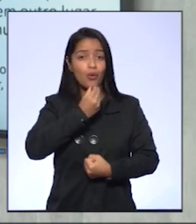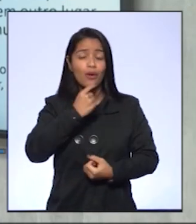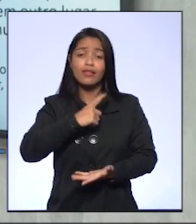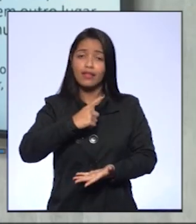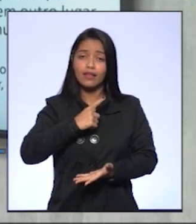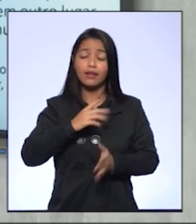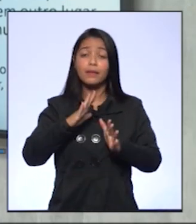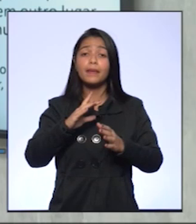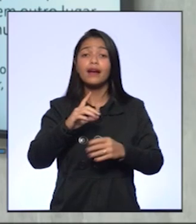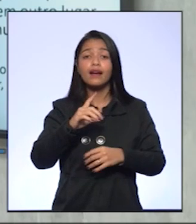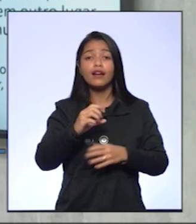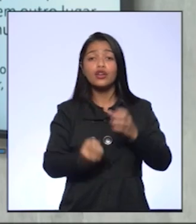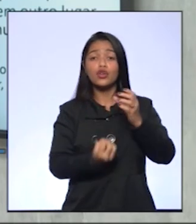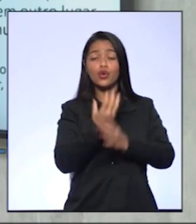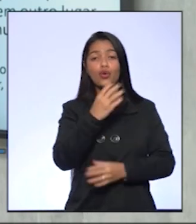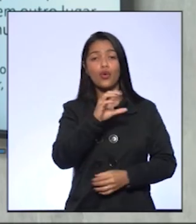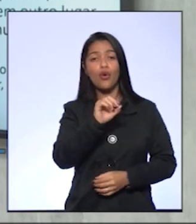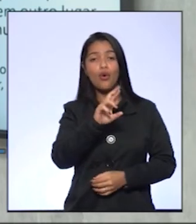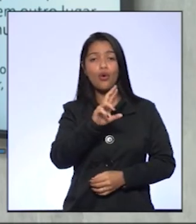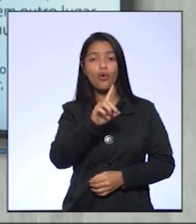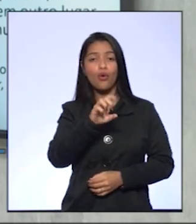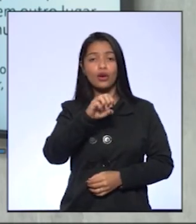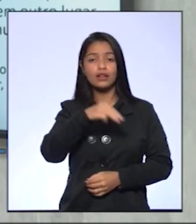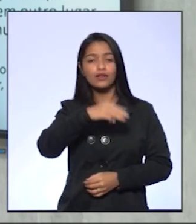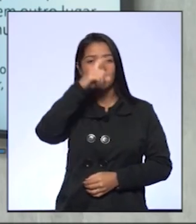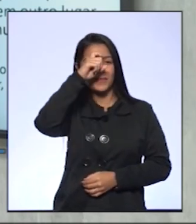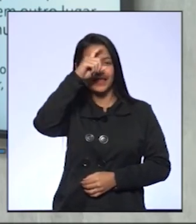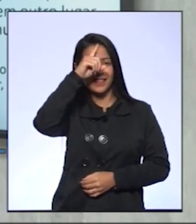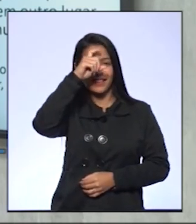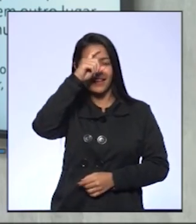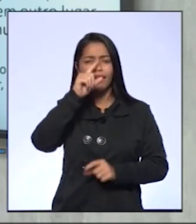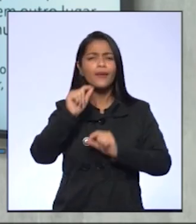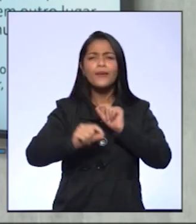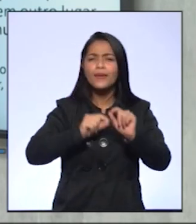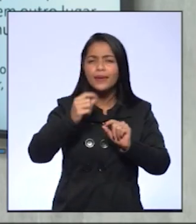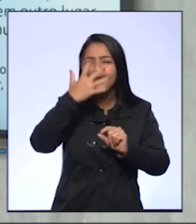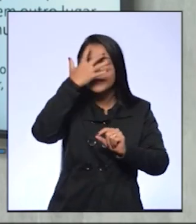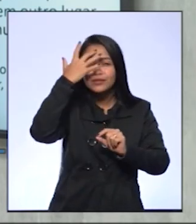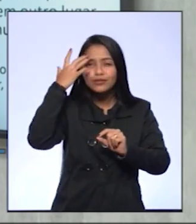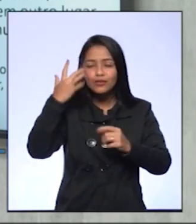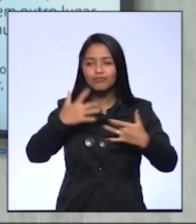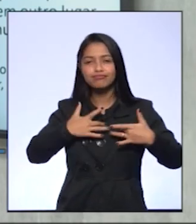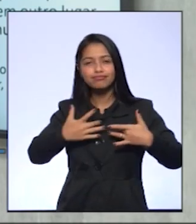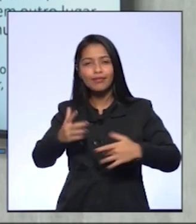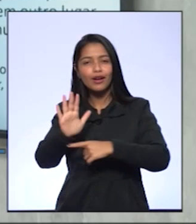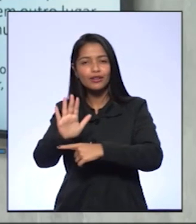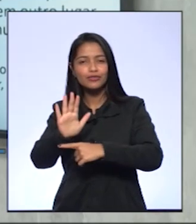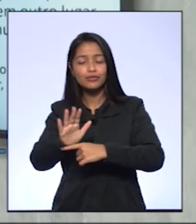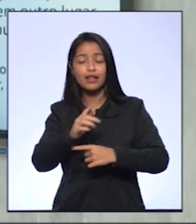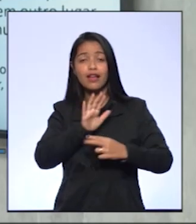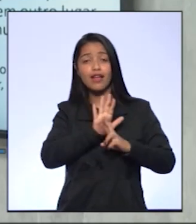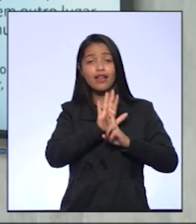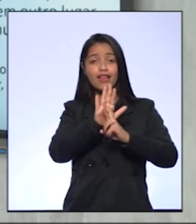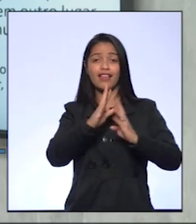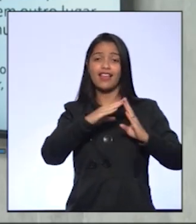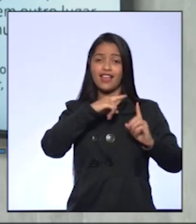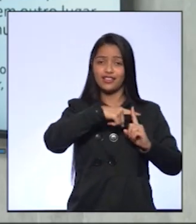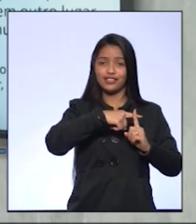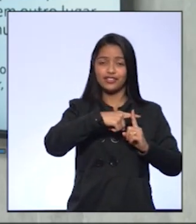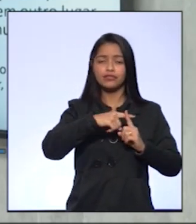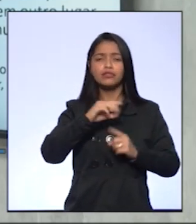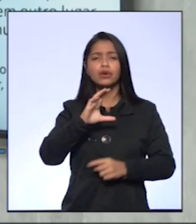Hospitalares, que é uma ordem de cavalaria de pessoas que fazem caridade em nome da igreja. Olha para mim, as cruzadas associou o cavaleiro